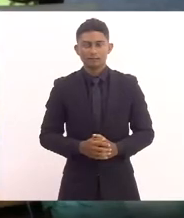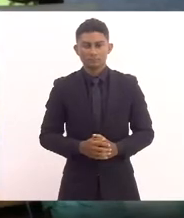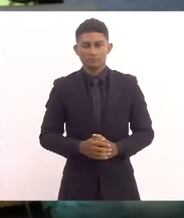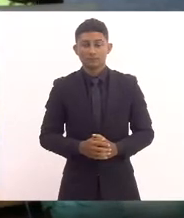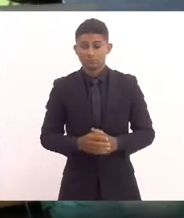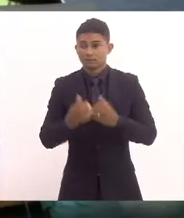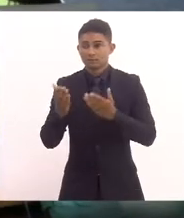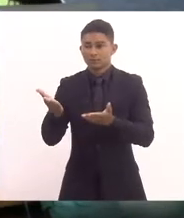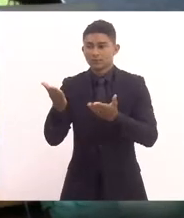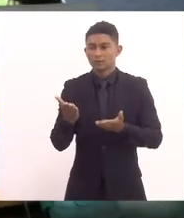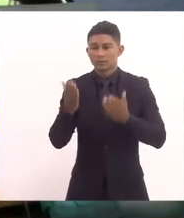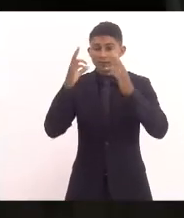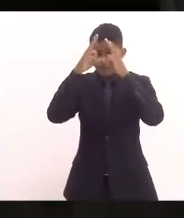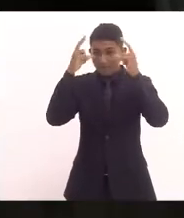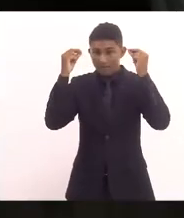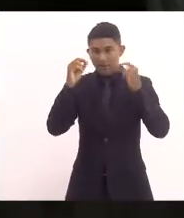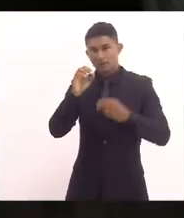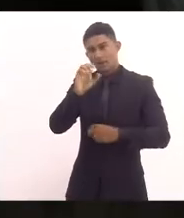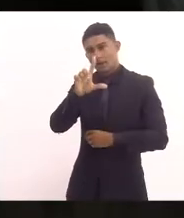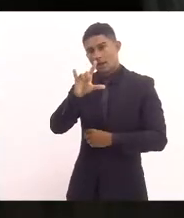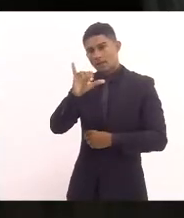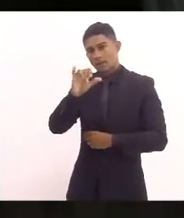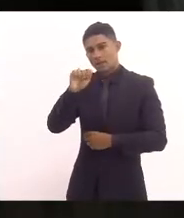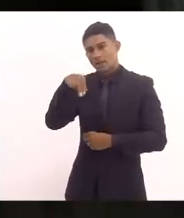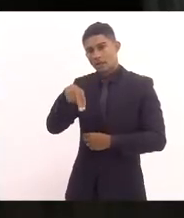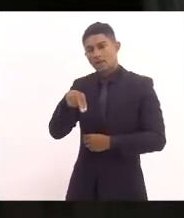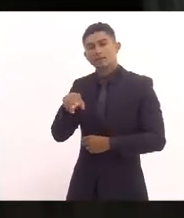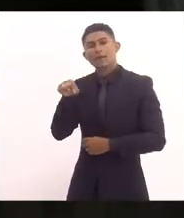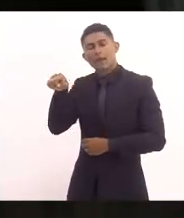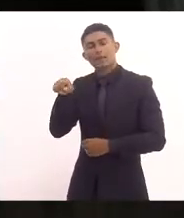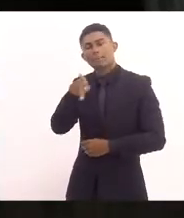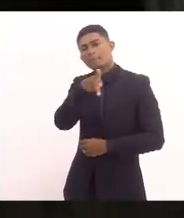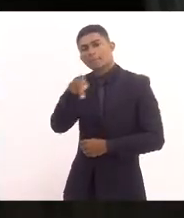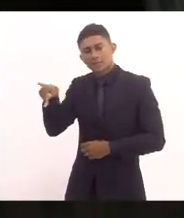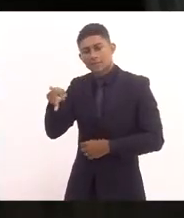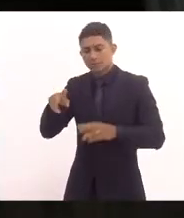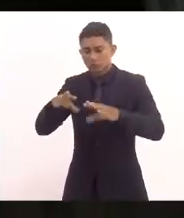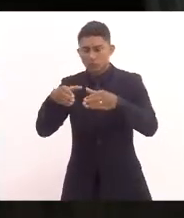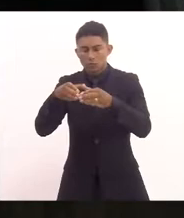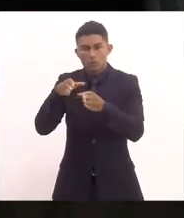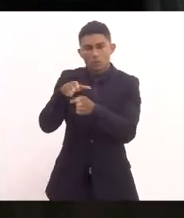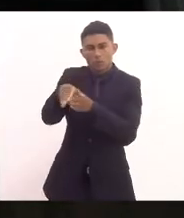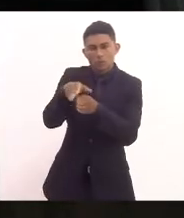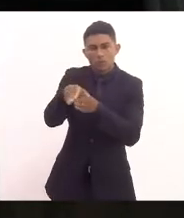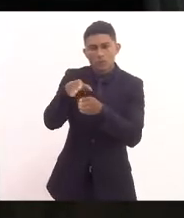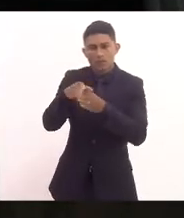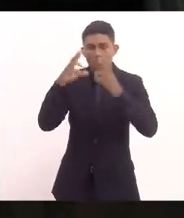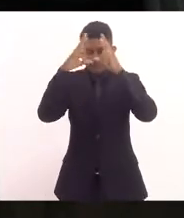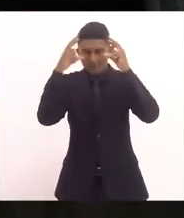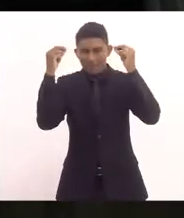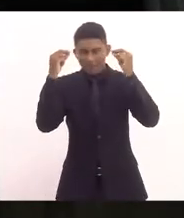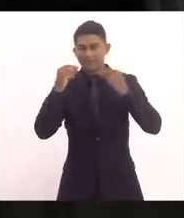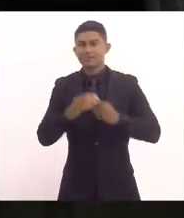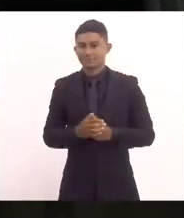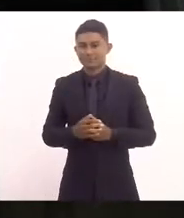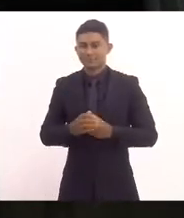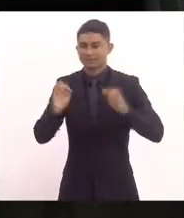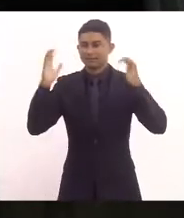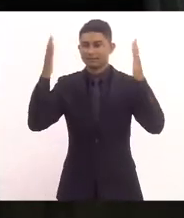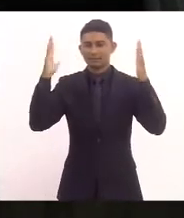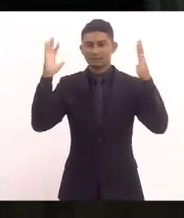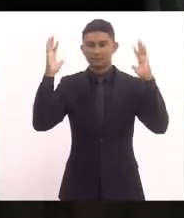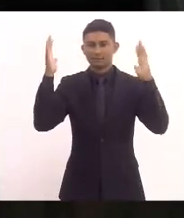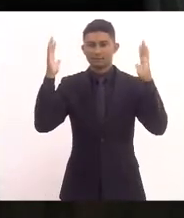Convido a enfermeira Lilian Bering, presidente do Conselho Regional de Enfermagem.